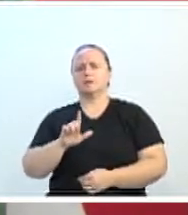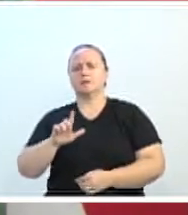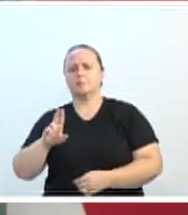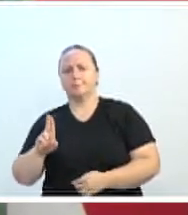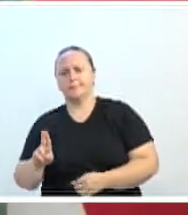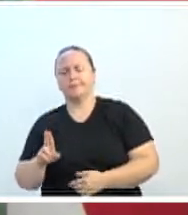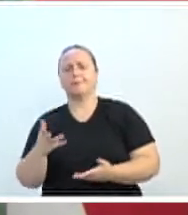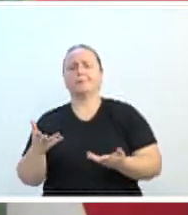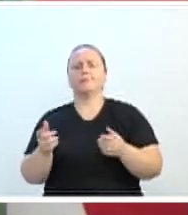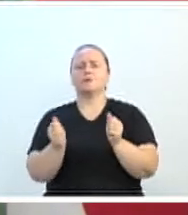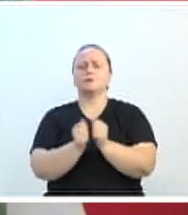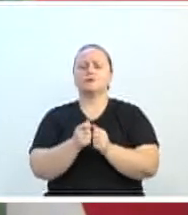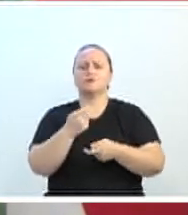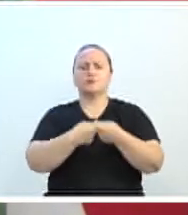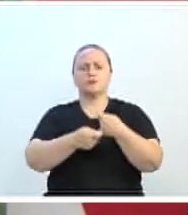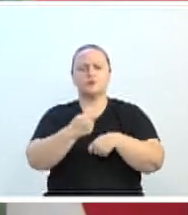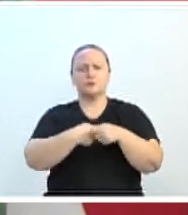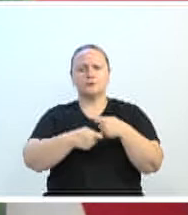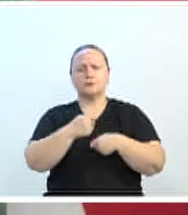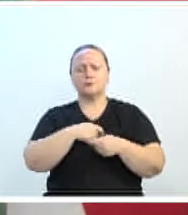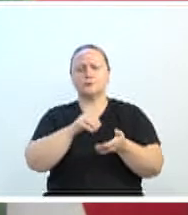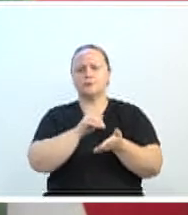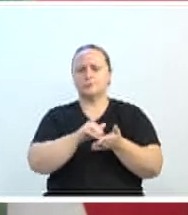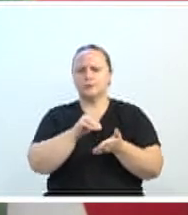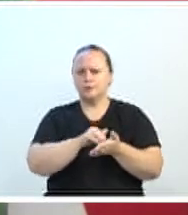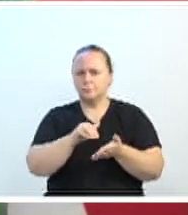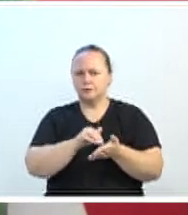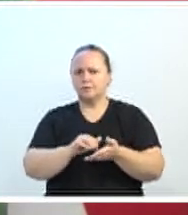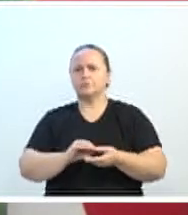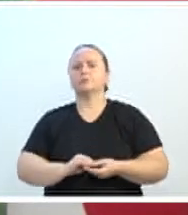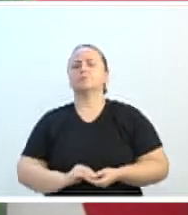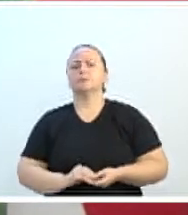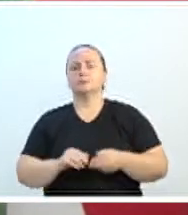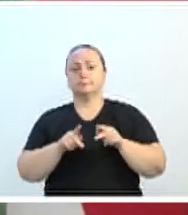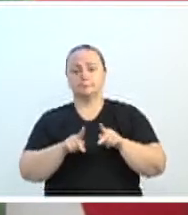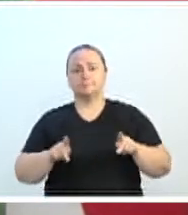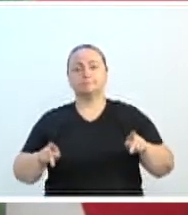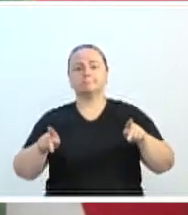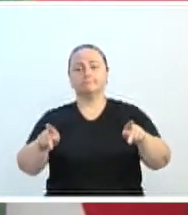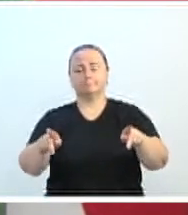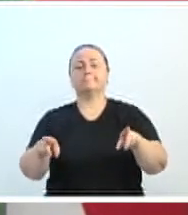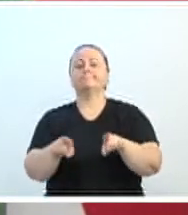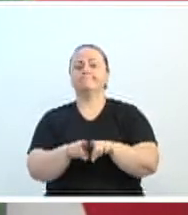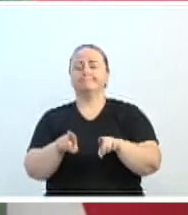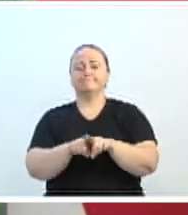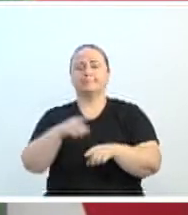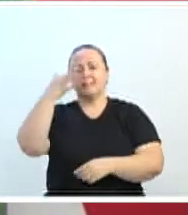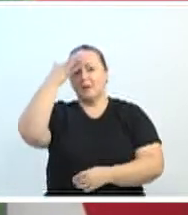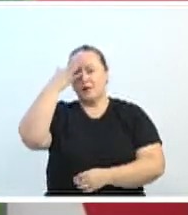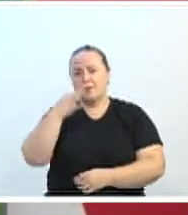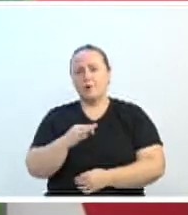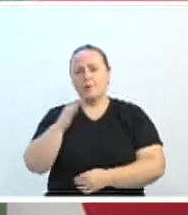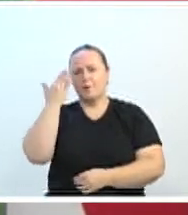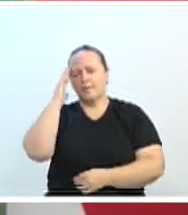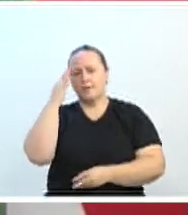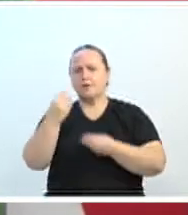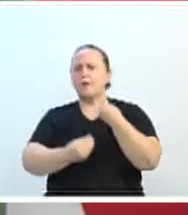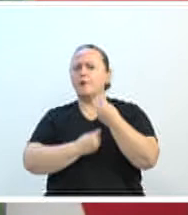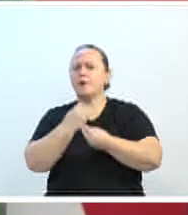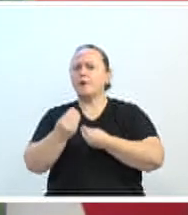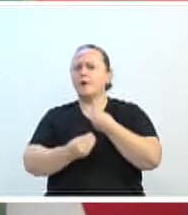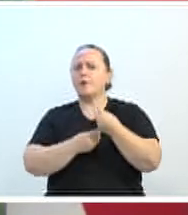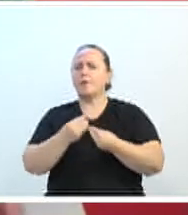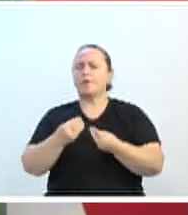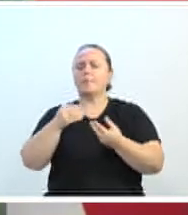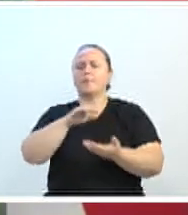de Administração, tive reuniões com a Procuradoria do município também para entender o processo que envolve a